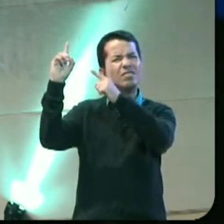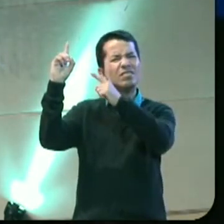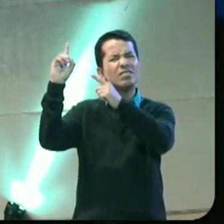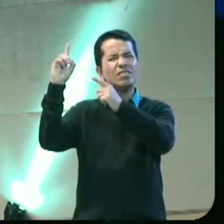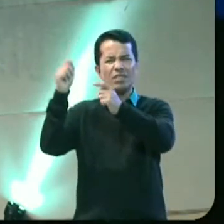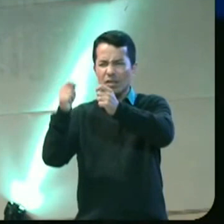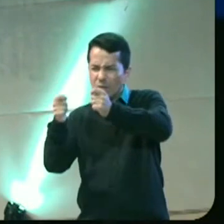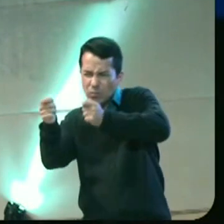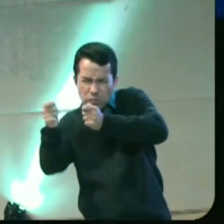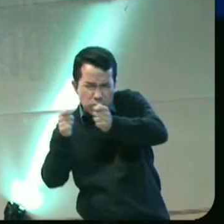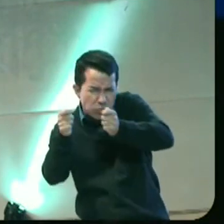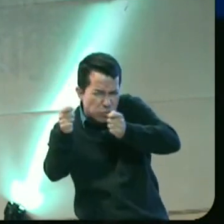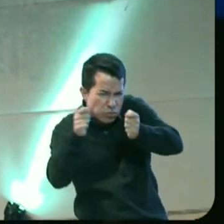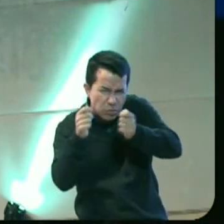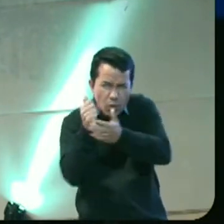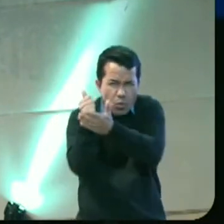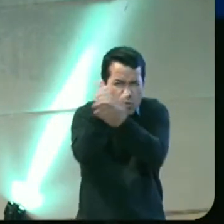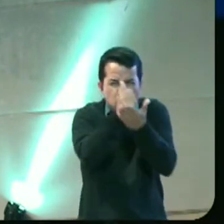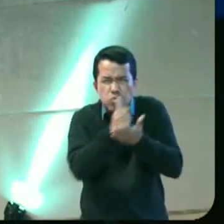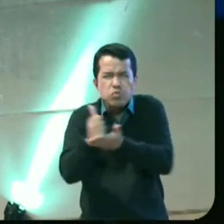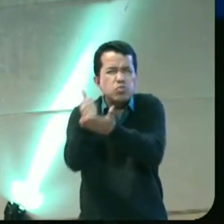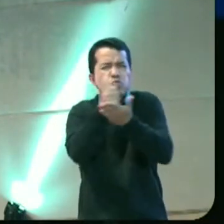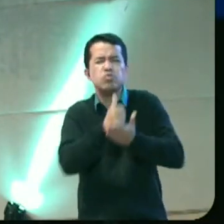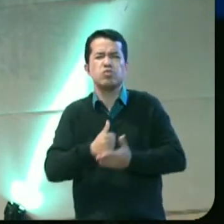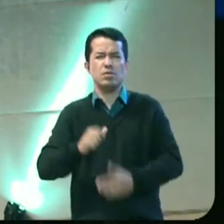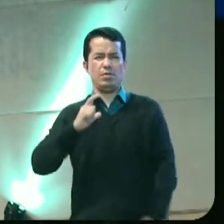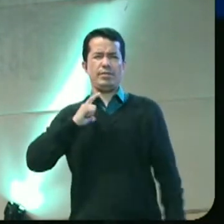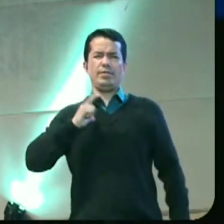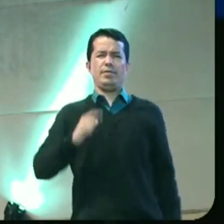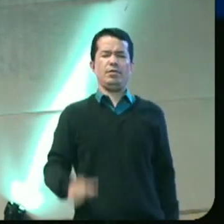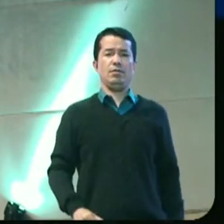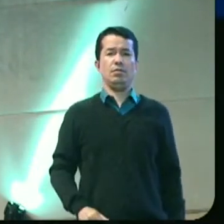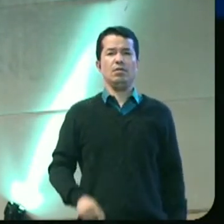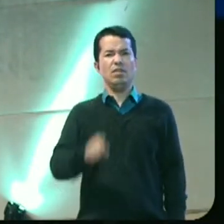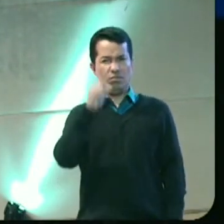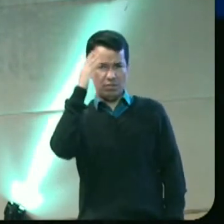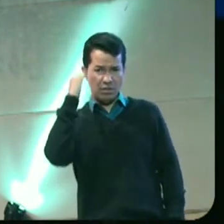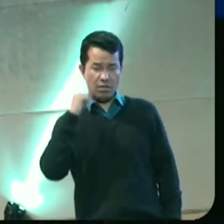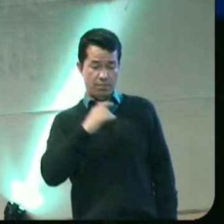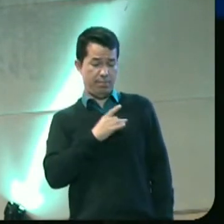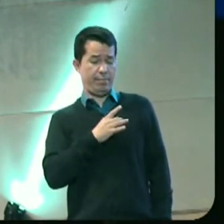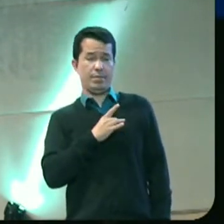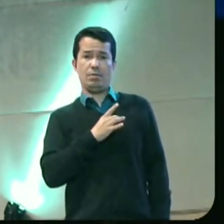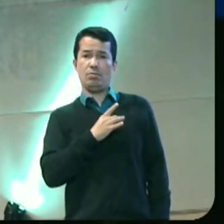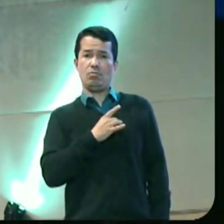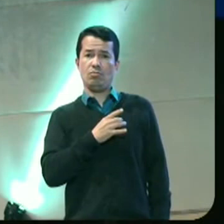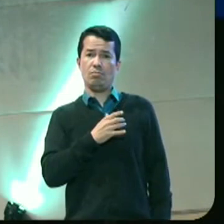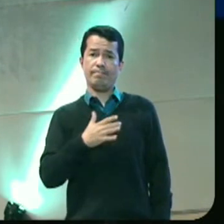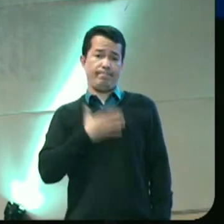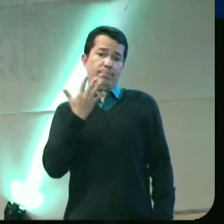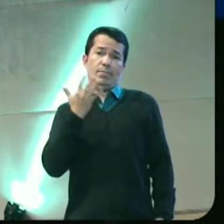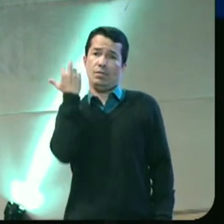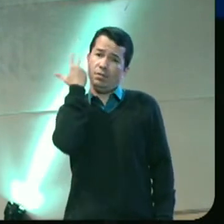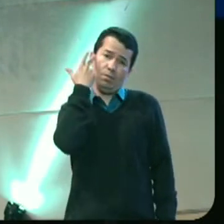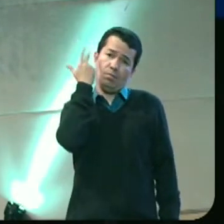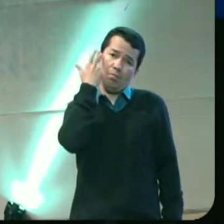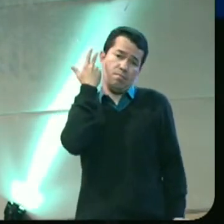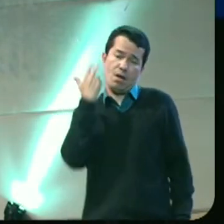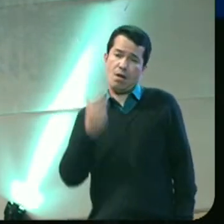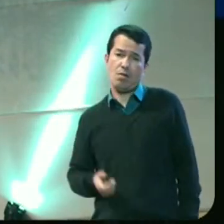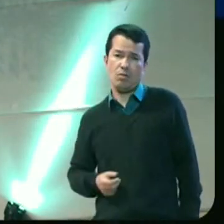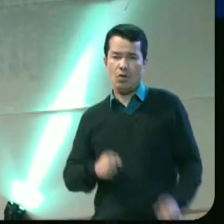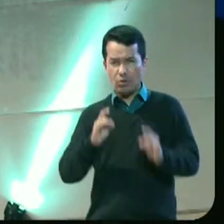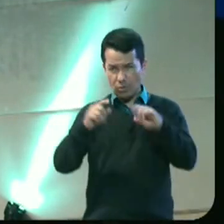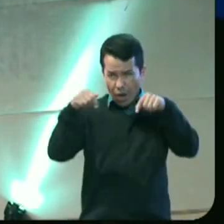O medo é uma reação natural a esse momento diferente que a gente está vivendo. São tempos difíceis, não só para a gente, mas para toda a humanidade.